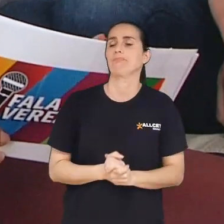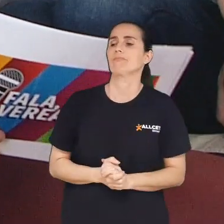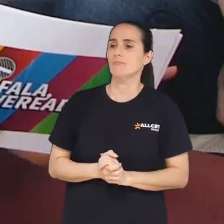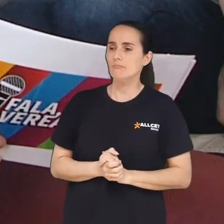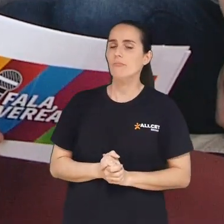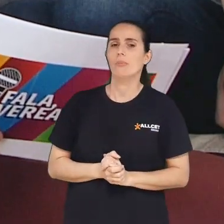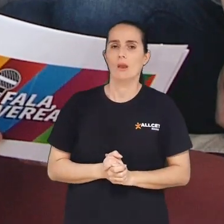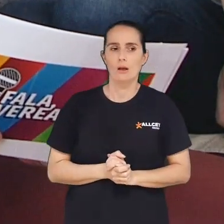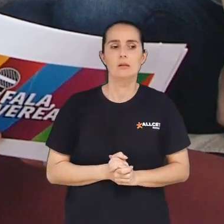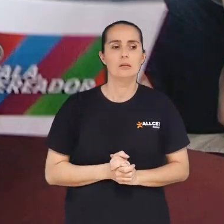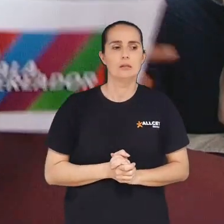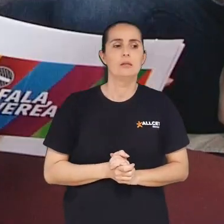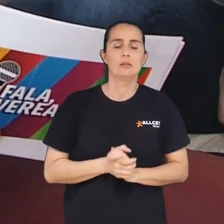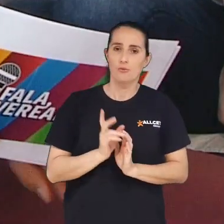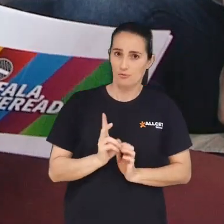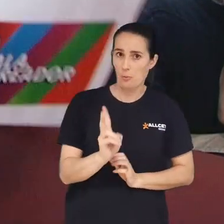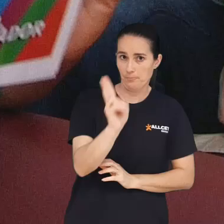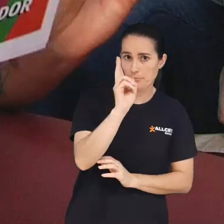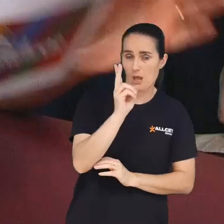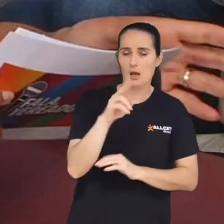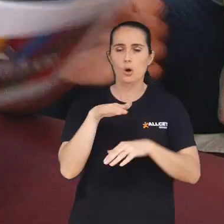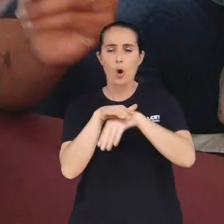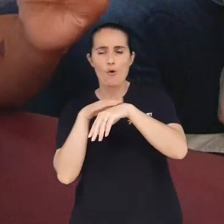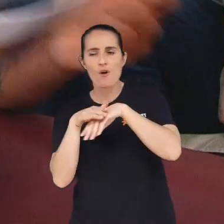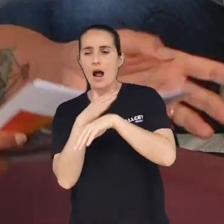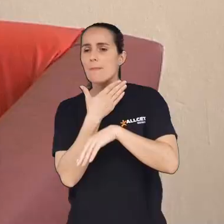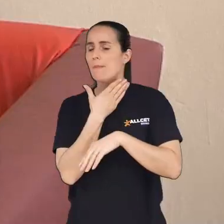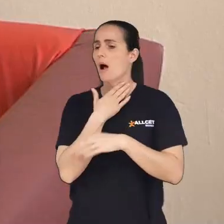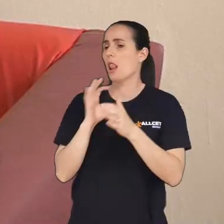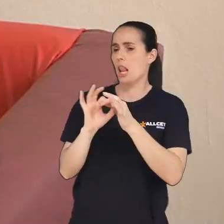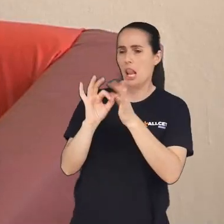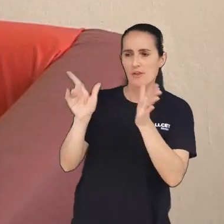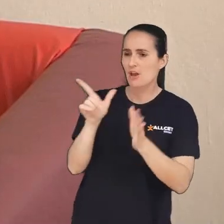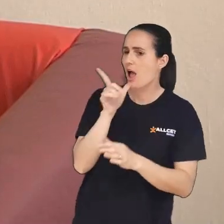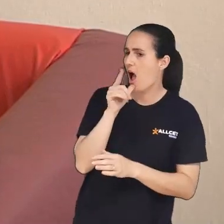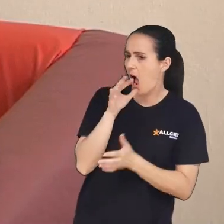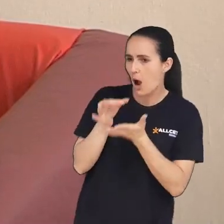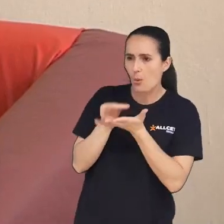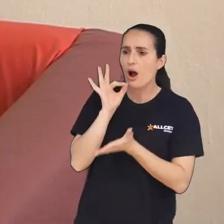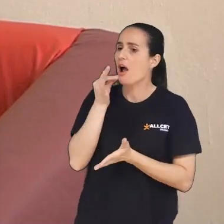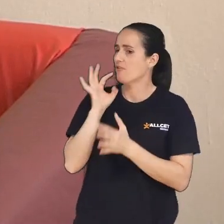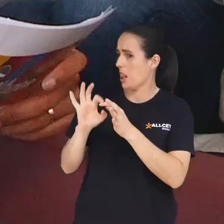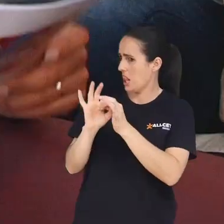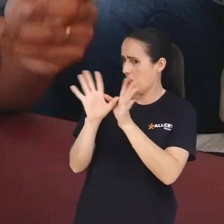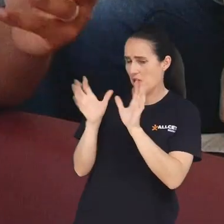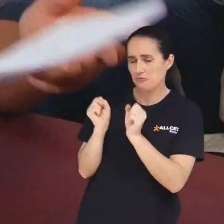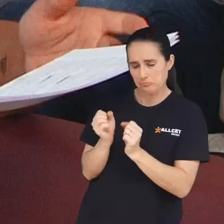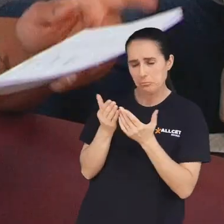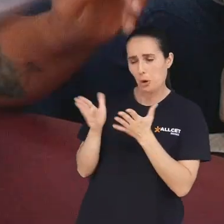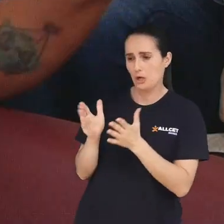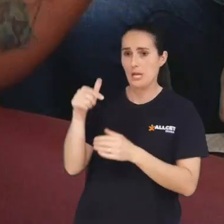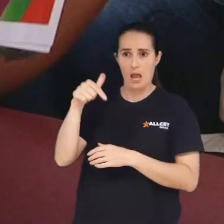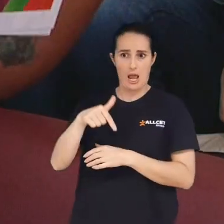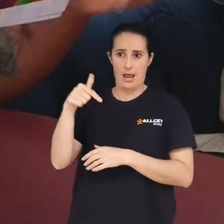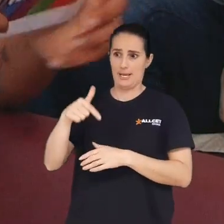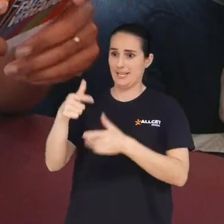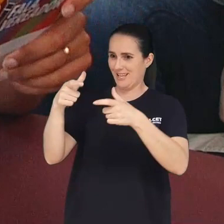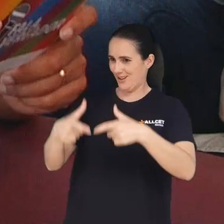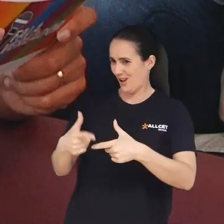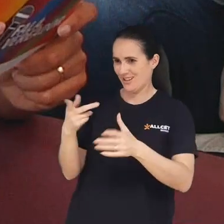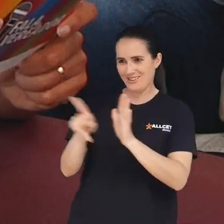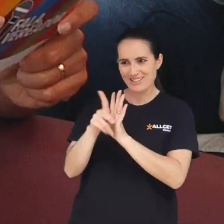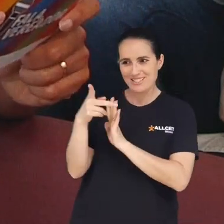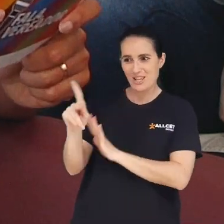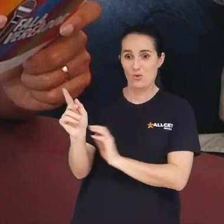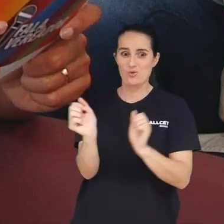nossa conversa, o nosso bate-papo, fique à vontade para tomar uma água, um café, vereador. Aqui o espaço é todo seu, junto com